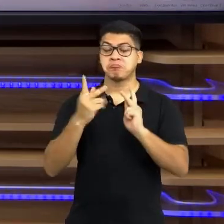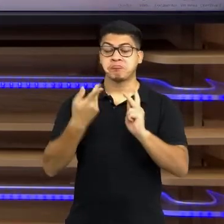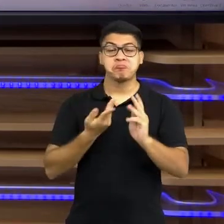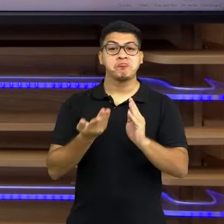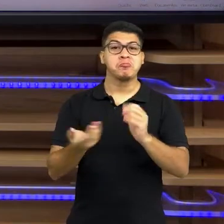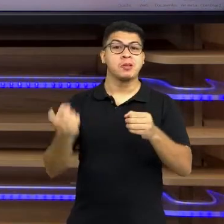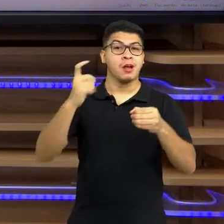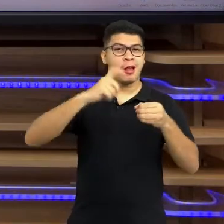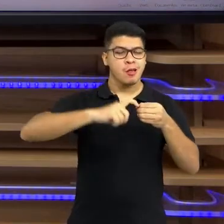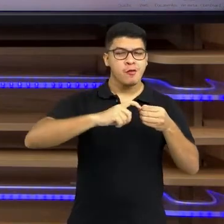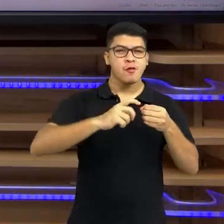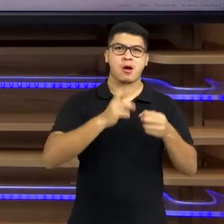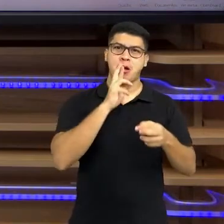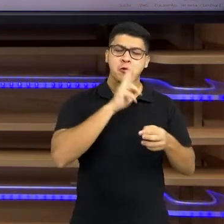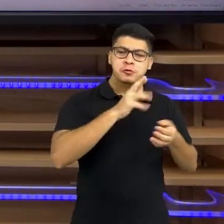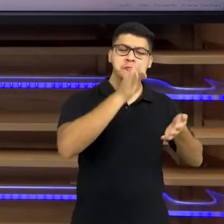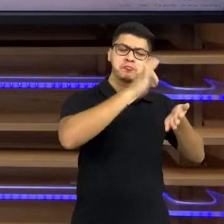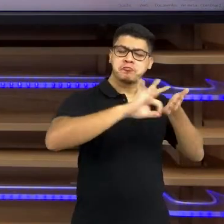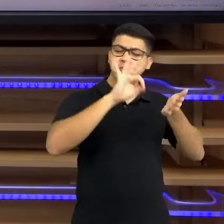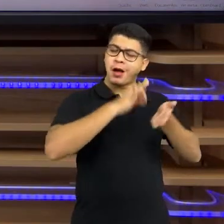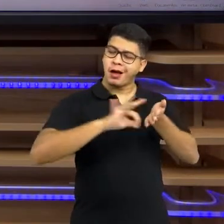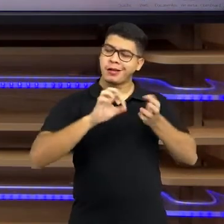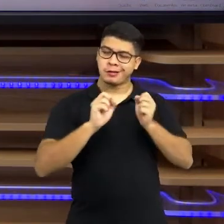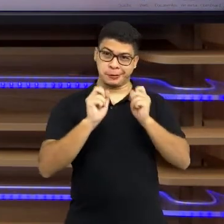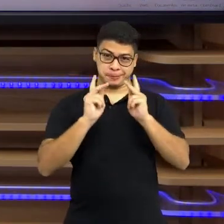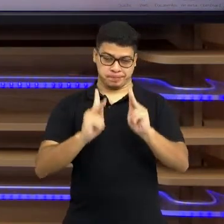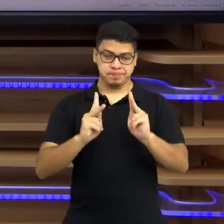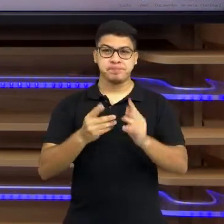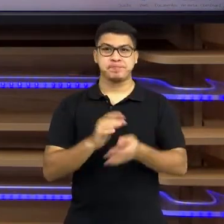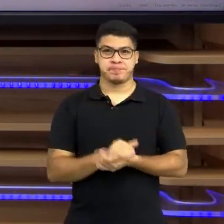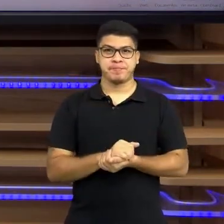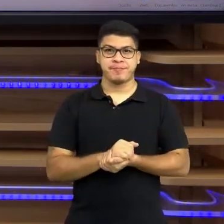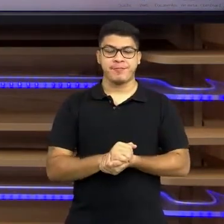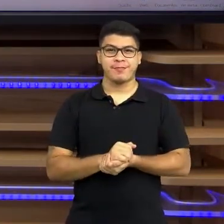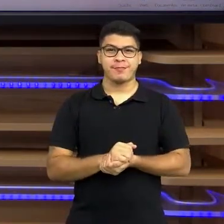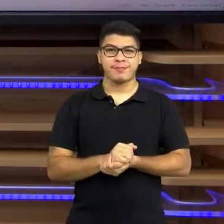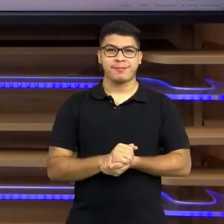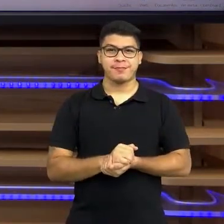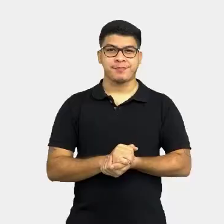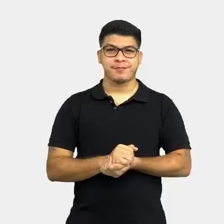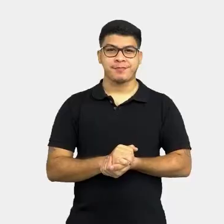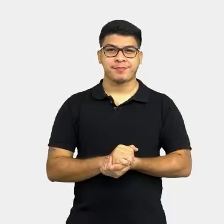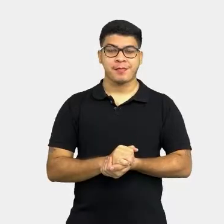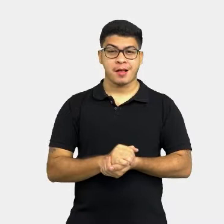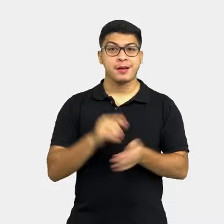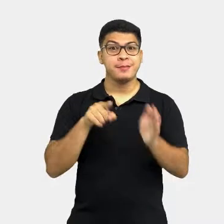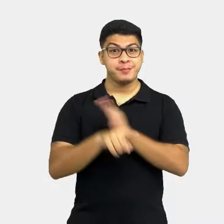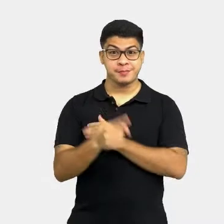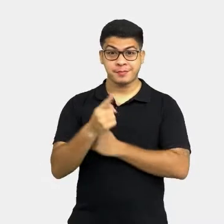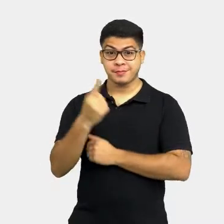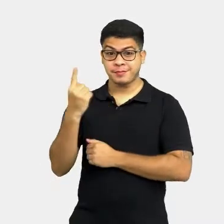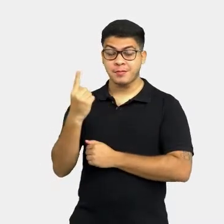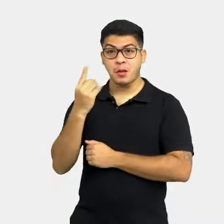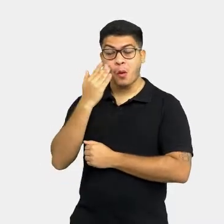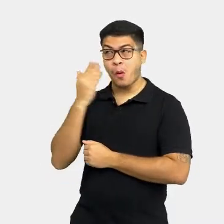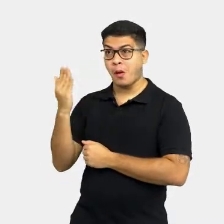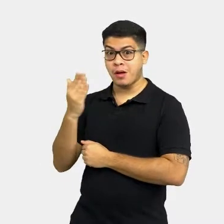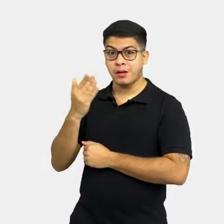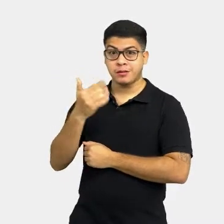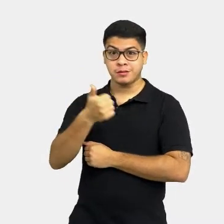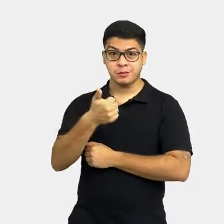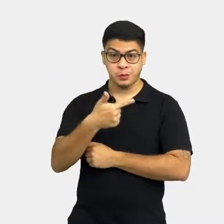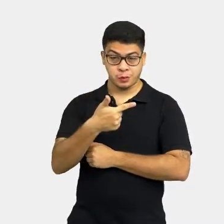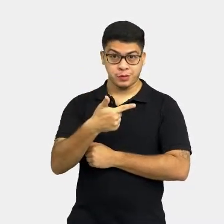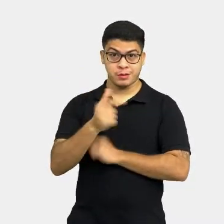possa socializar, interagir um pouco aqui, tá bom? Vamos lá então. A questão número 12, olha só.